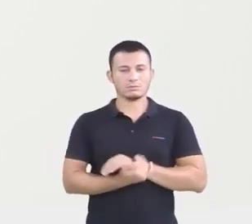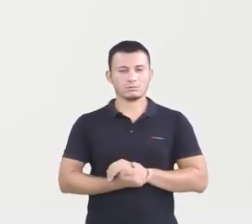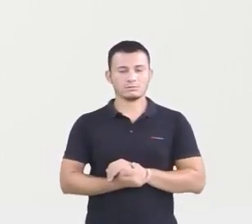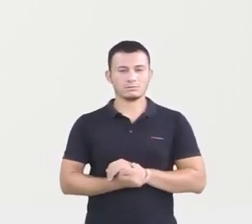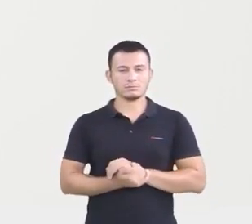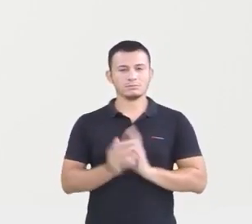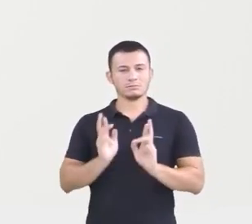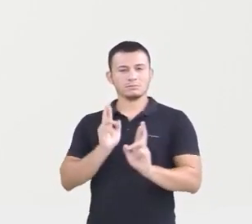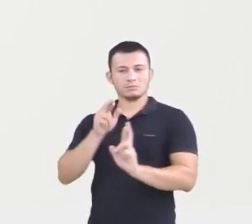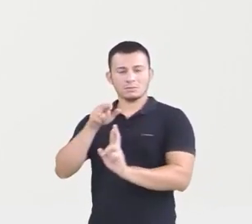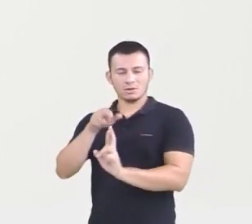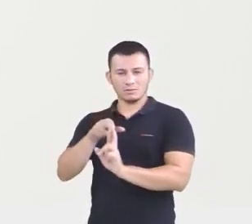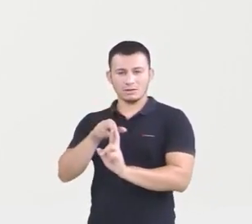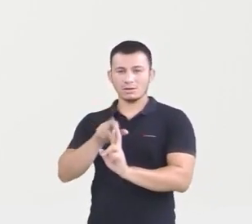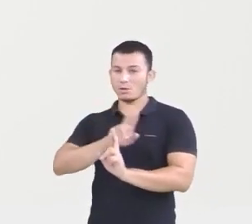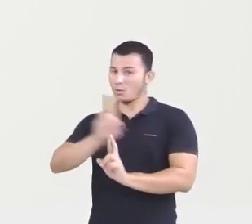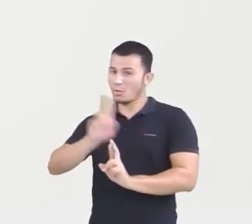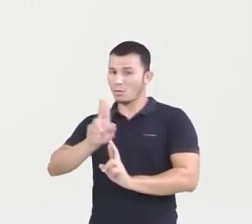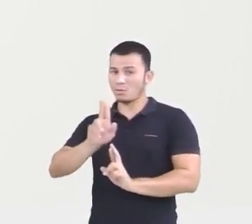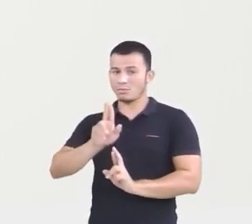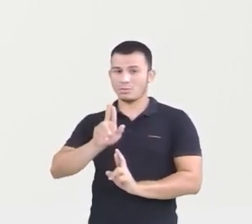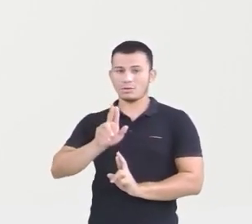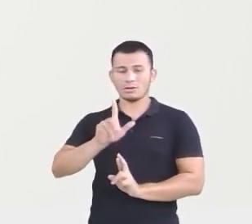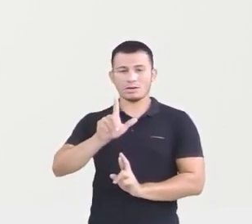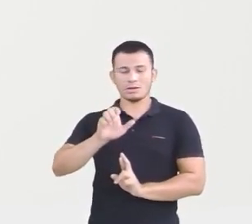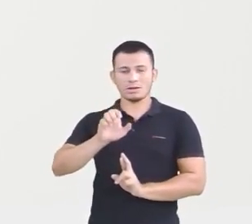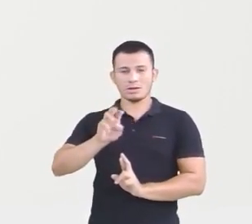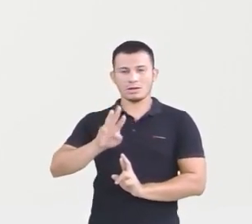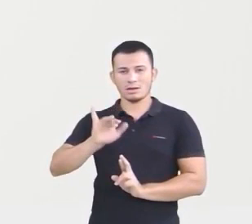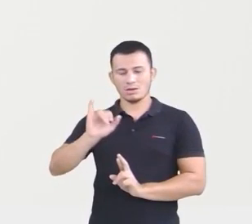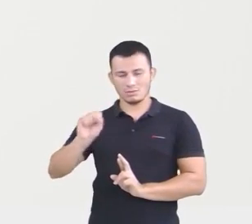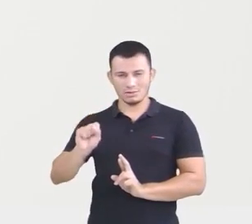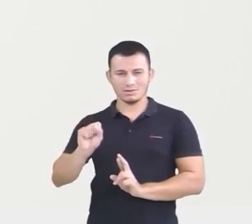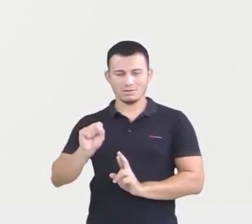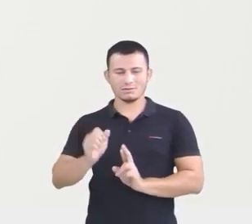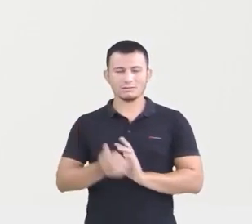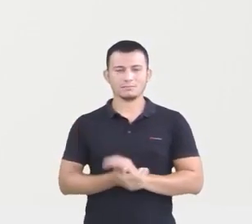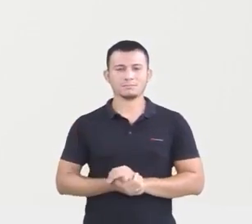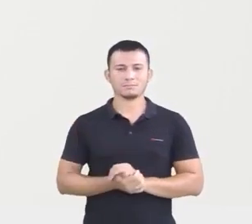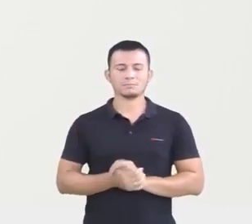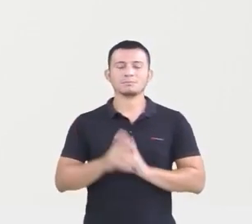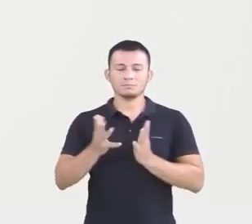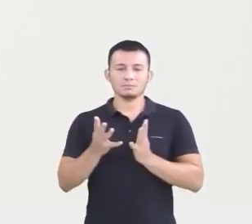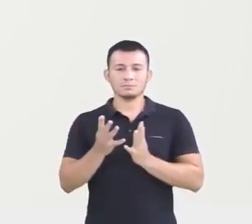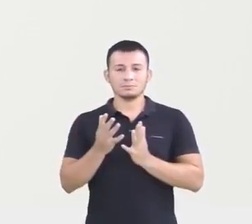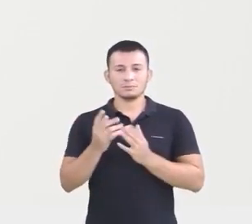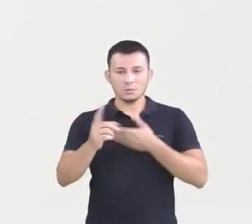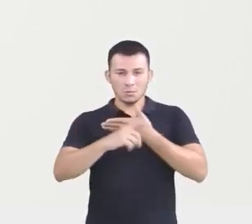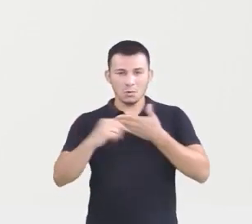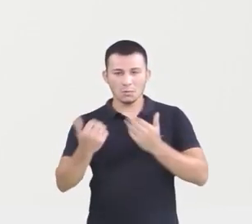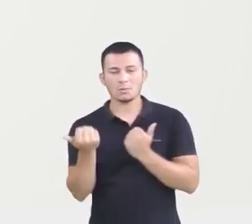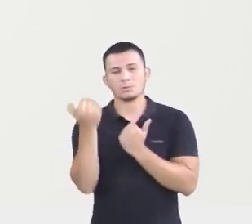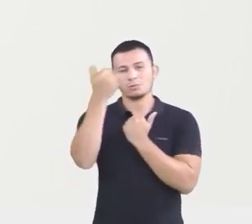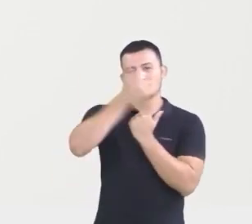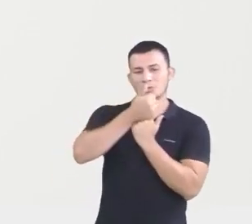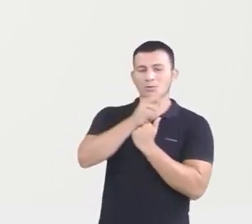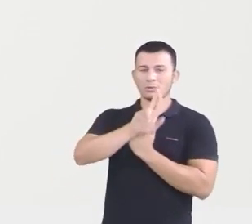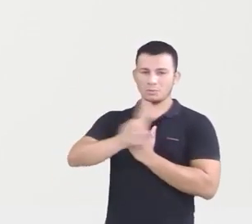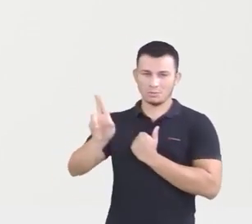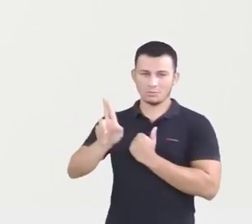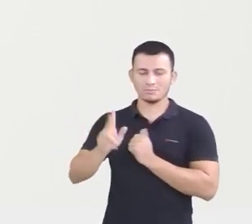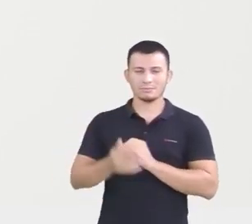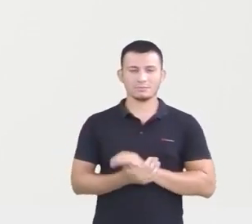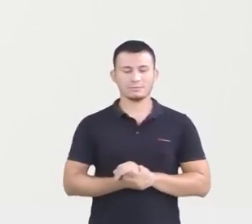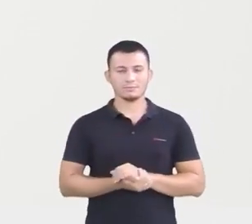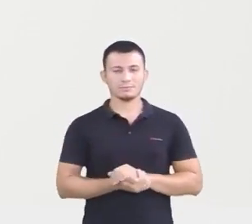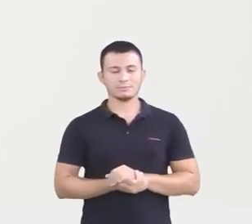se referindo a Lewis Carroll. Nesse trecho que nós vimos, o autor substitui Lewis Carroll.